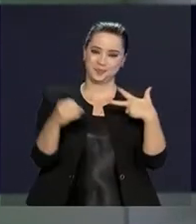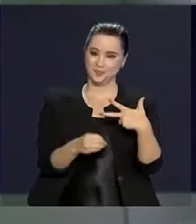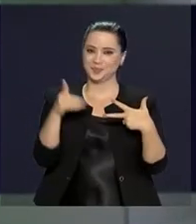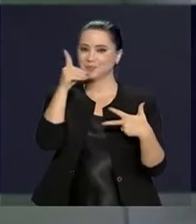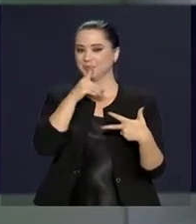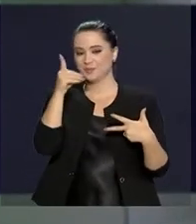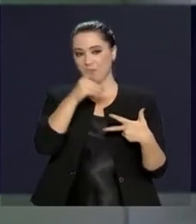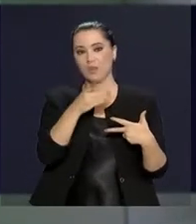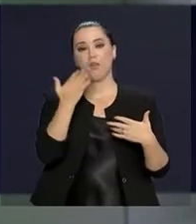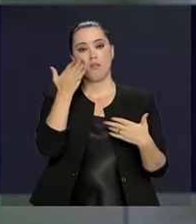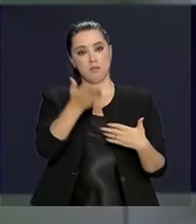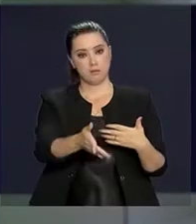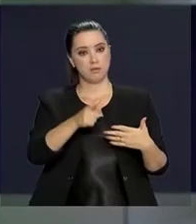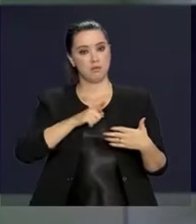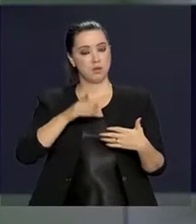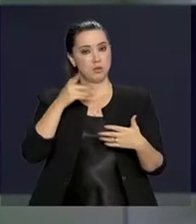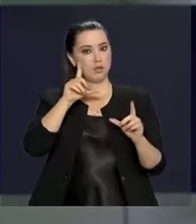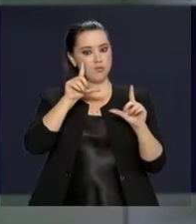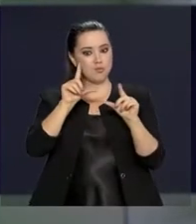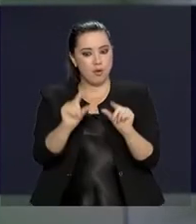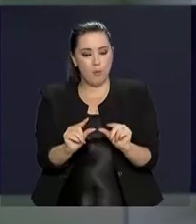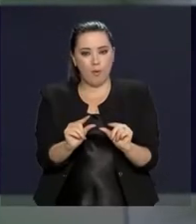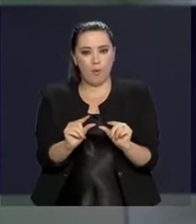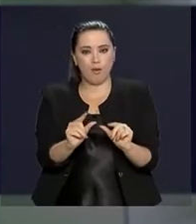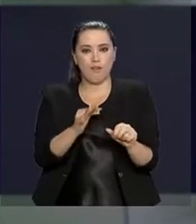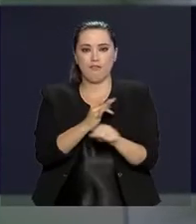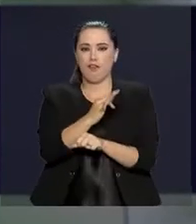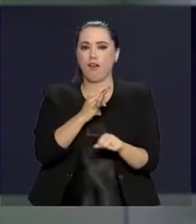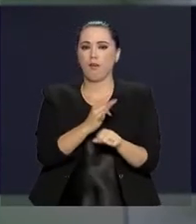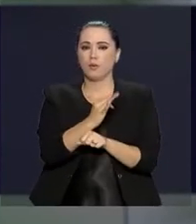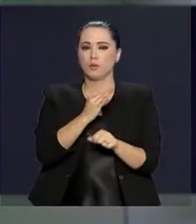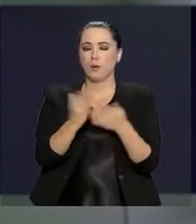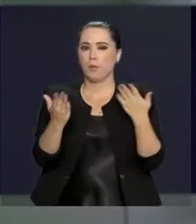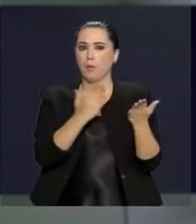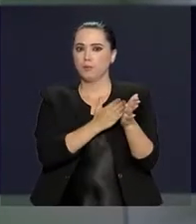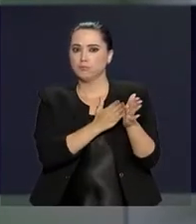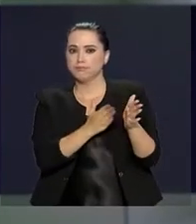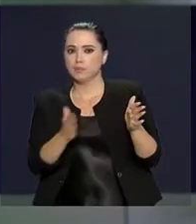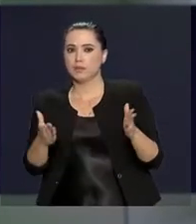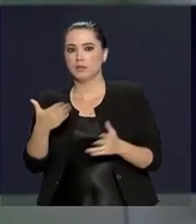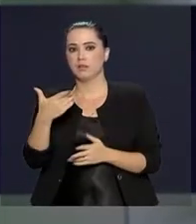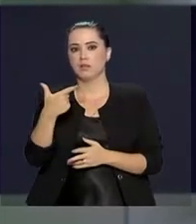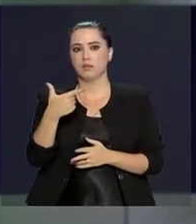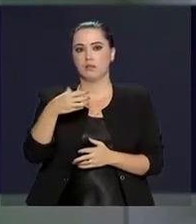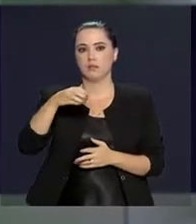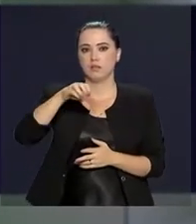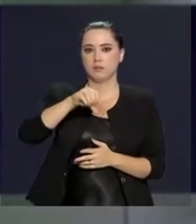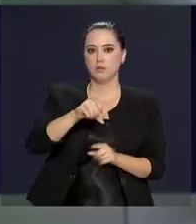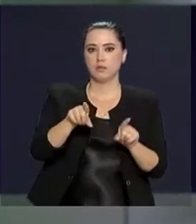domingo. O exame registrou o menor índice de abstenção desde 2009. Apenas